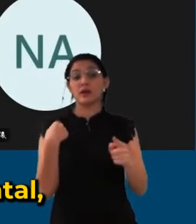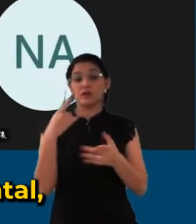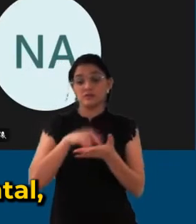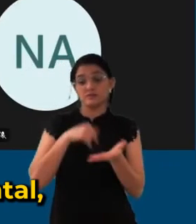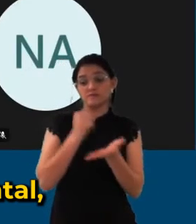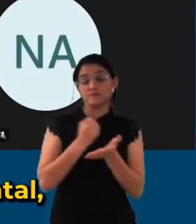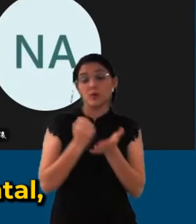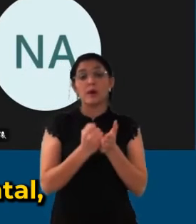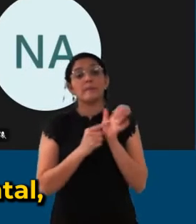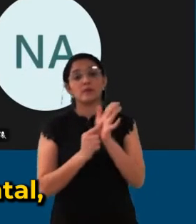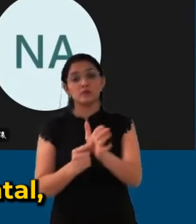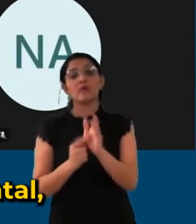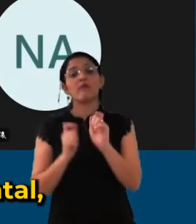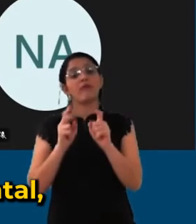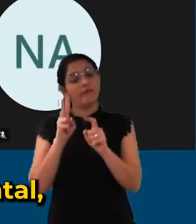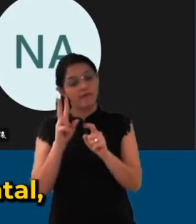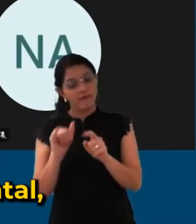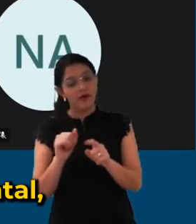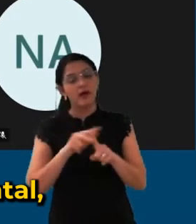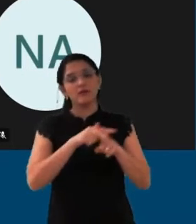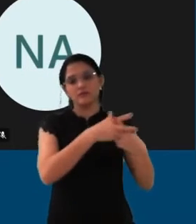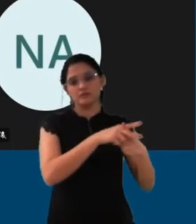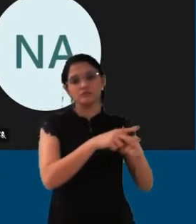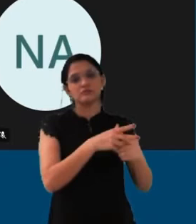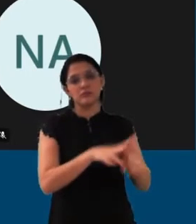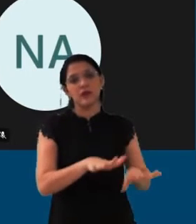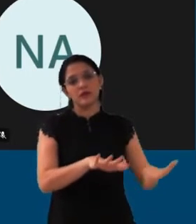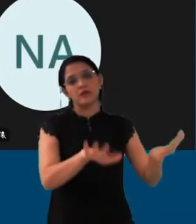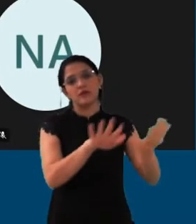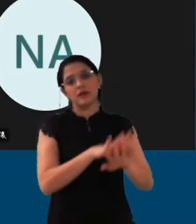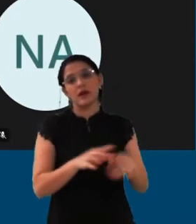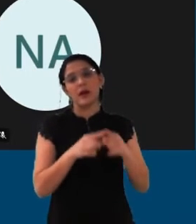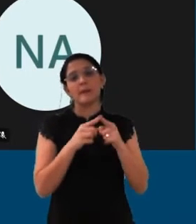assim, em termos de dano ambiental,